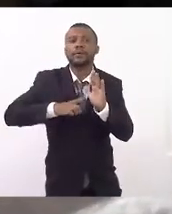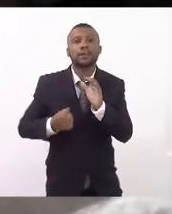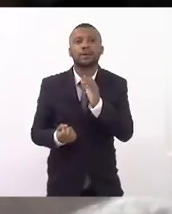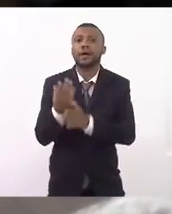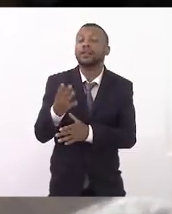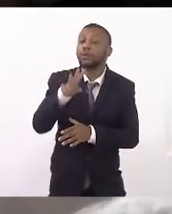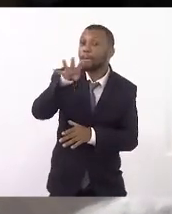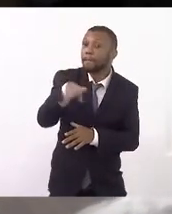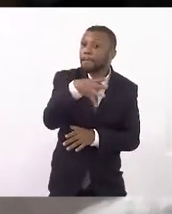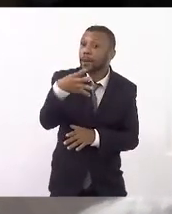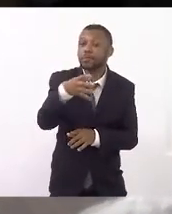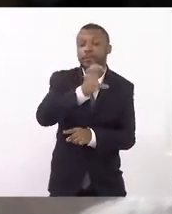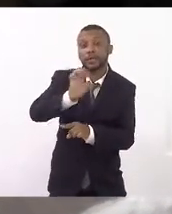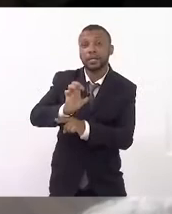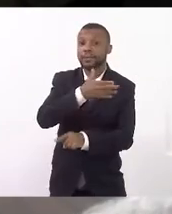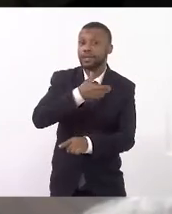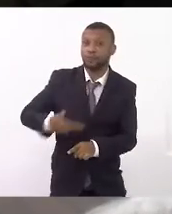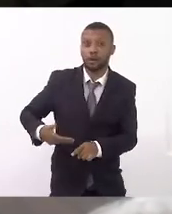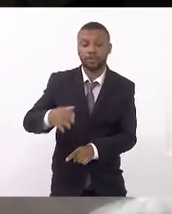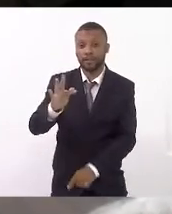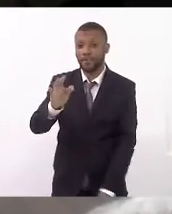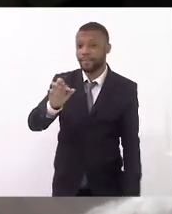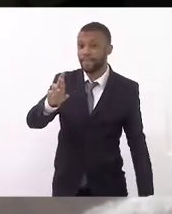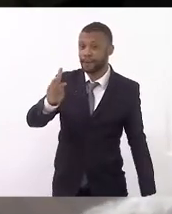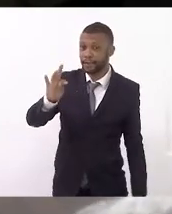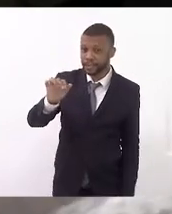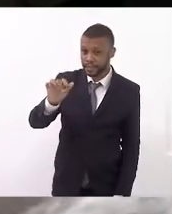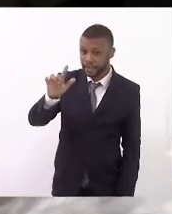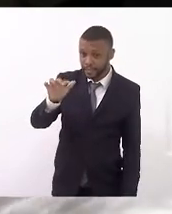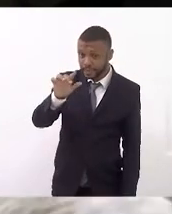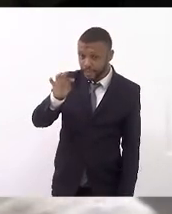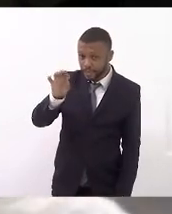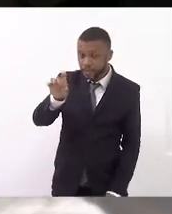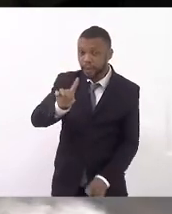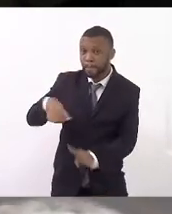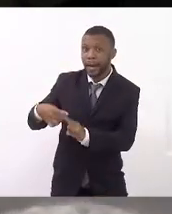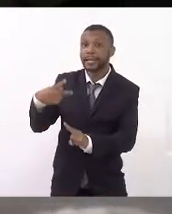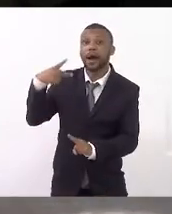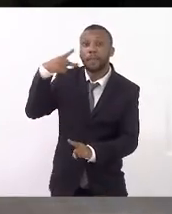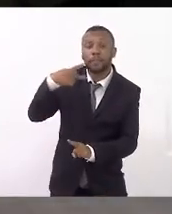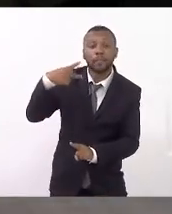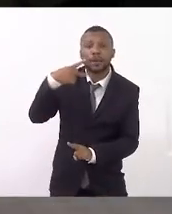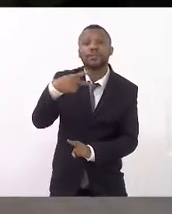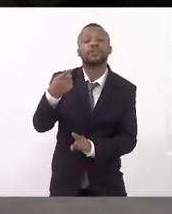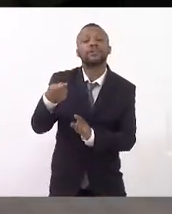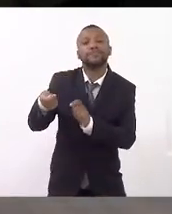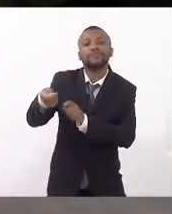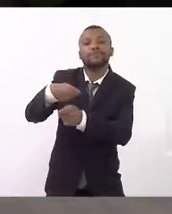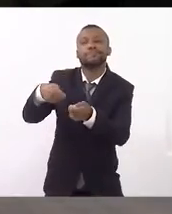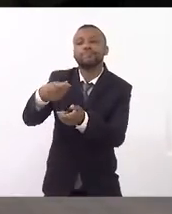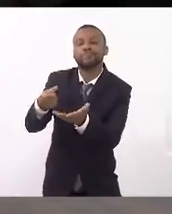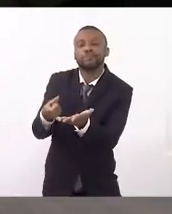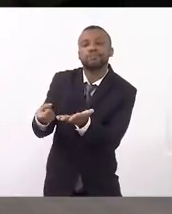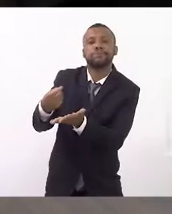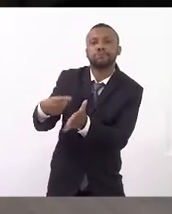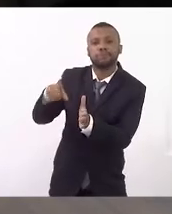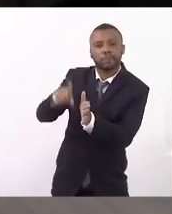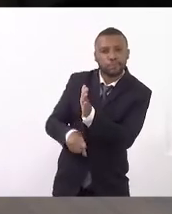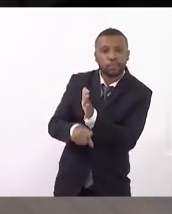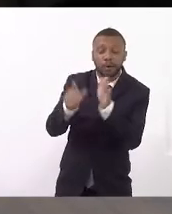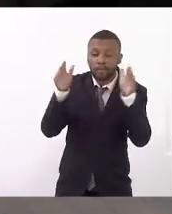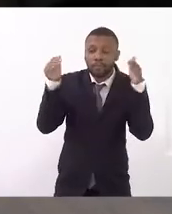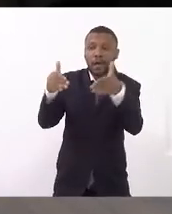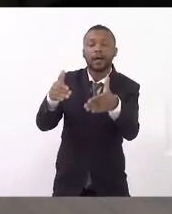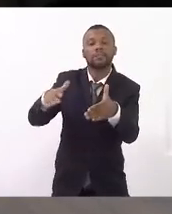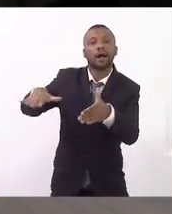Plano Estadual de Fertilizantes e a Política Especial Tributária destinada à cadeia produtiva de fertilizantes. Eu quero